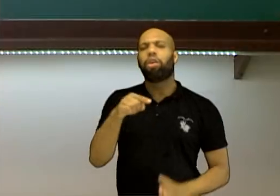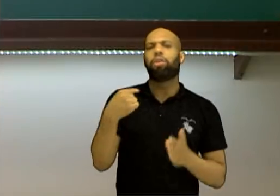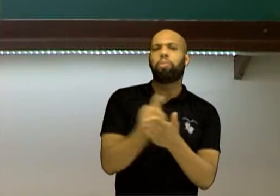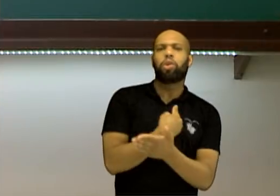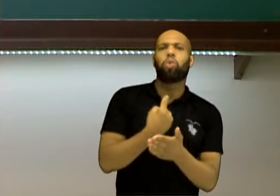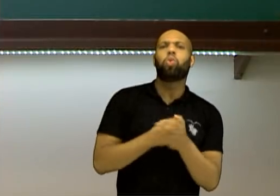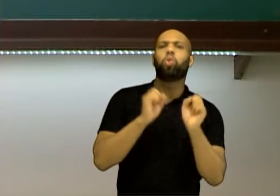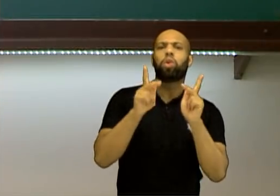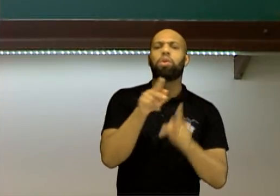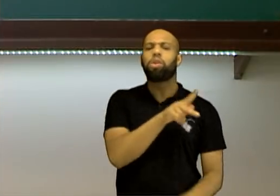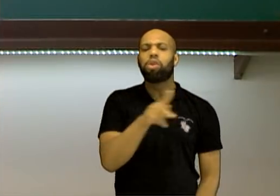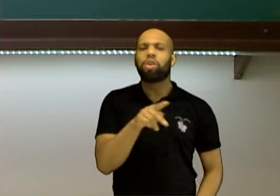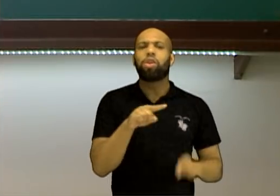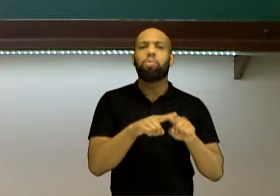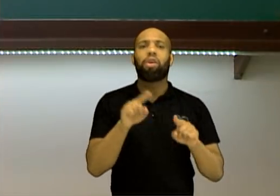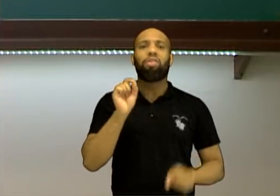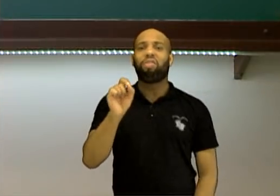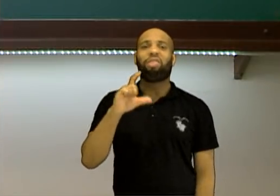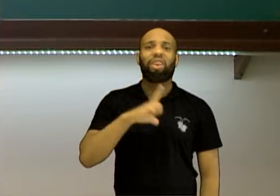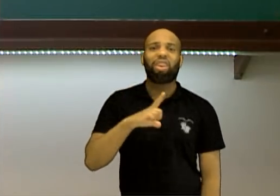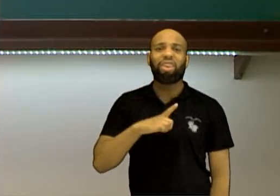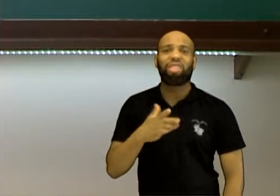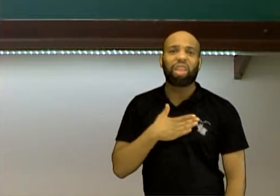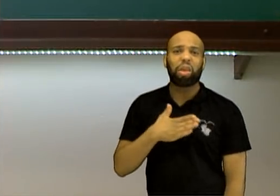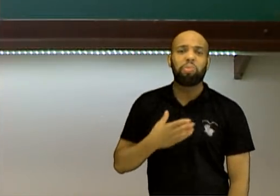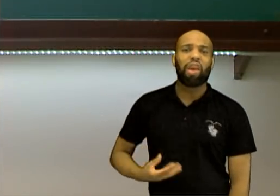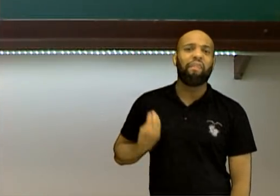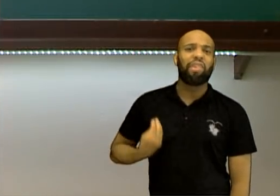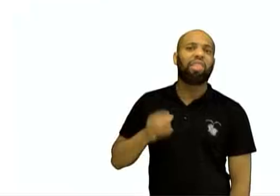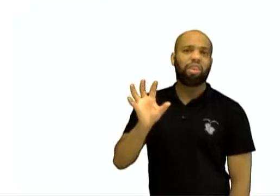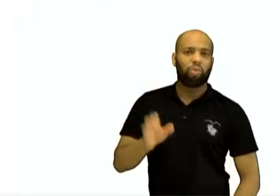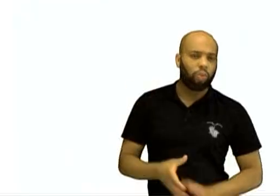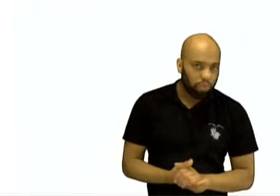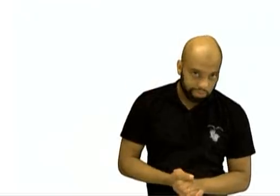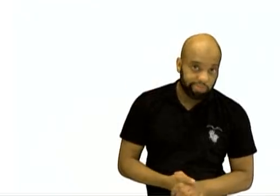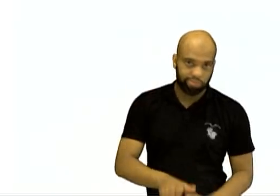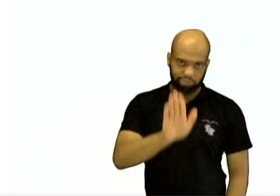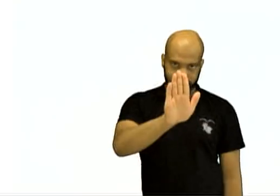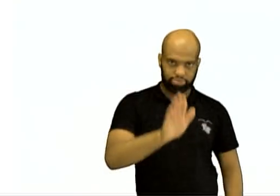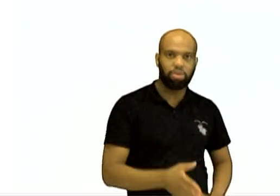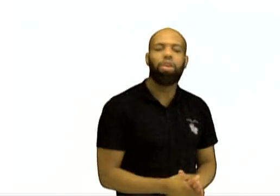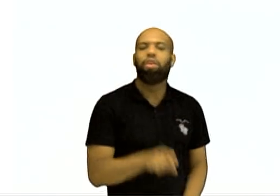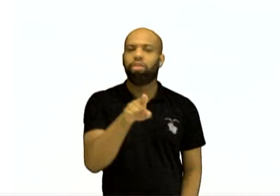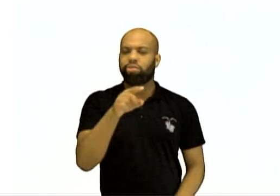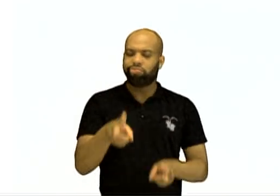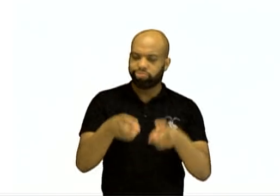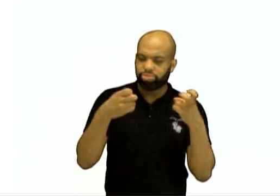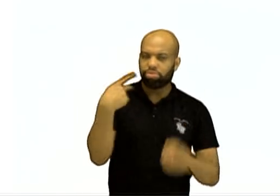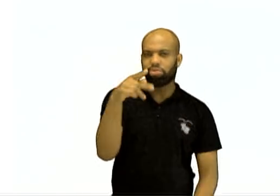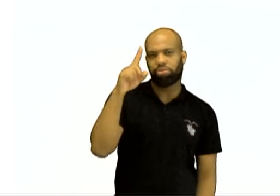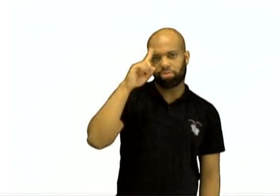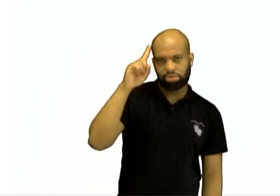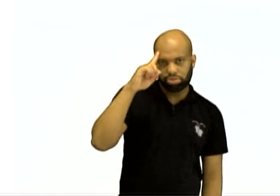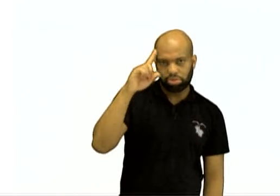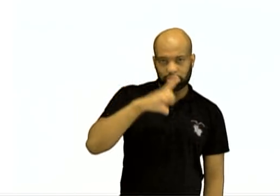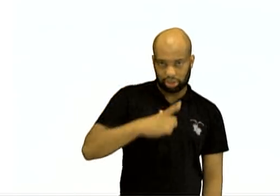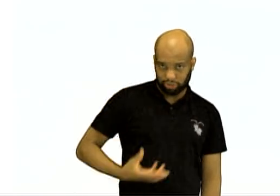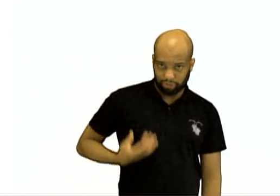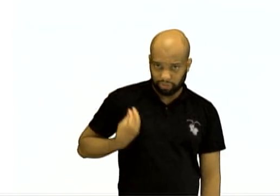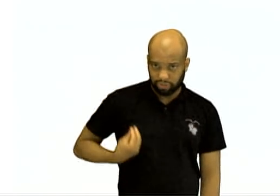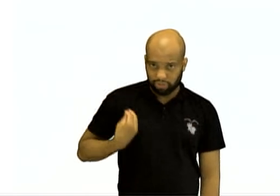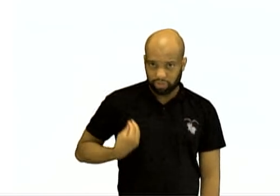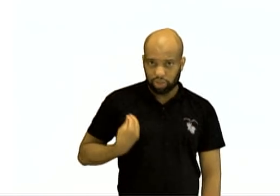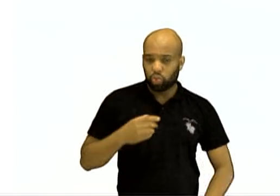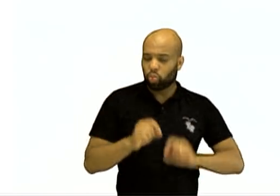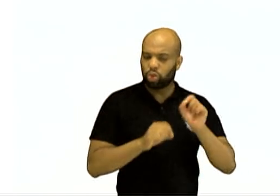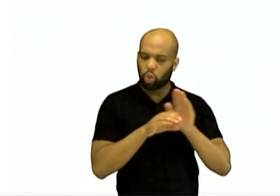bem, professor, e o que eu tenho com isso? Então, vou dizer para você, você percebe no seu dia a dia a presença dos elementos dos